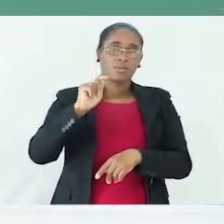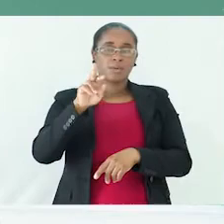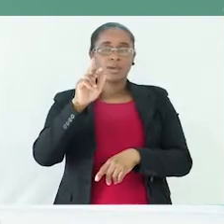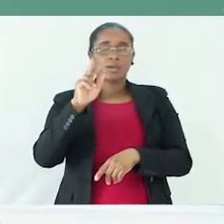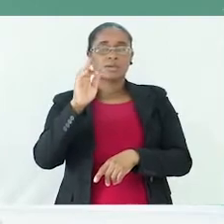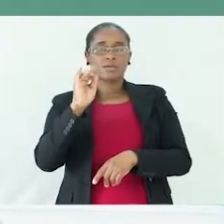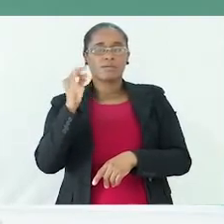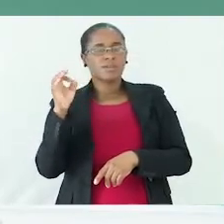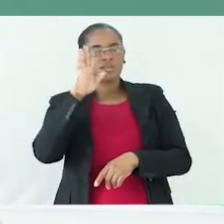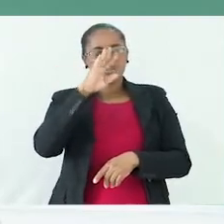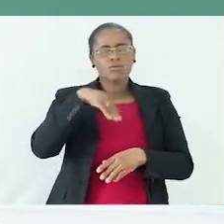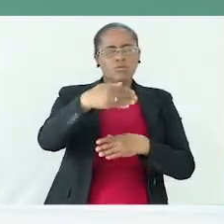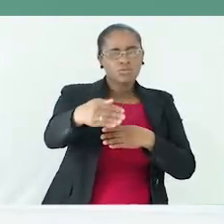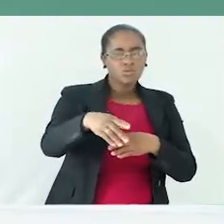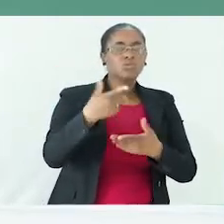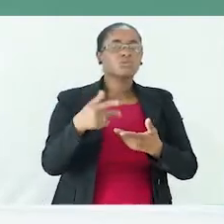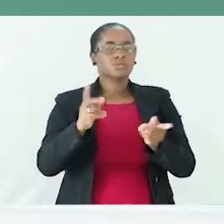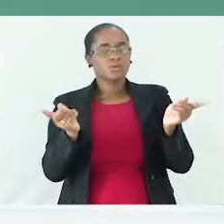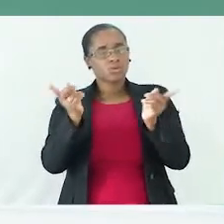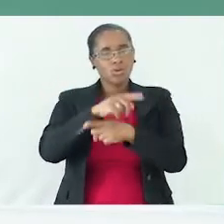passa para o condicional. Se for